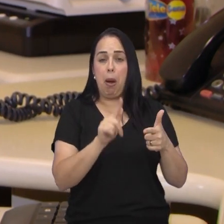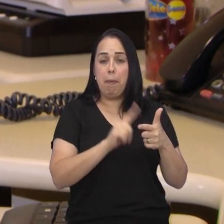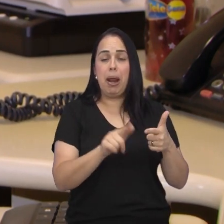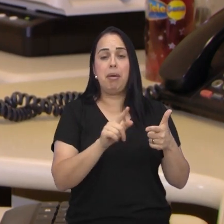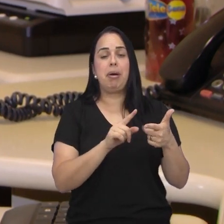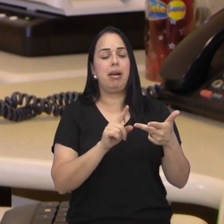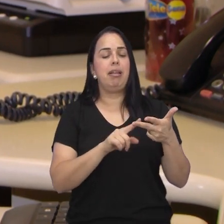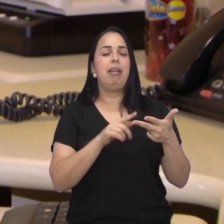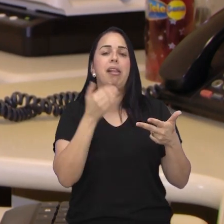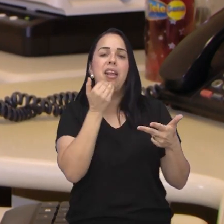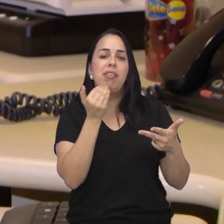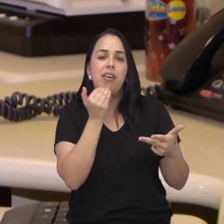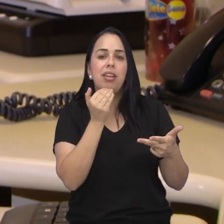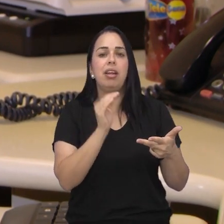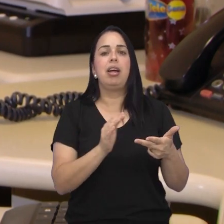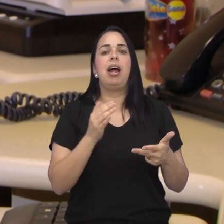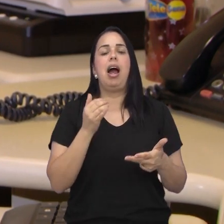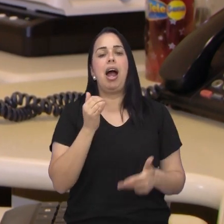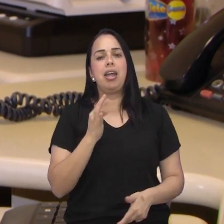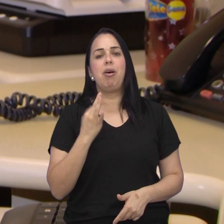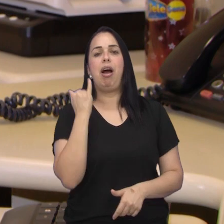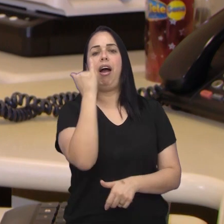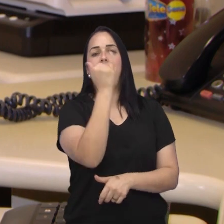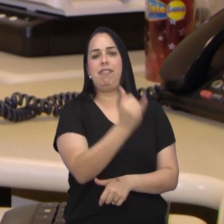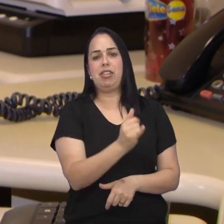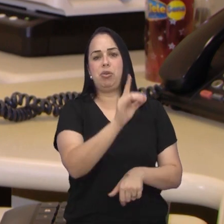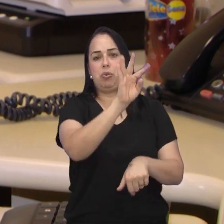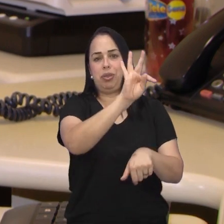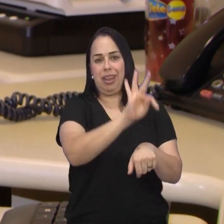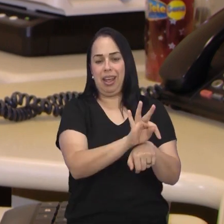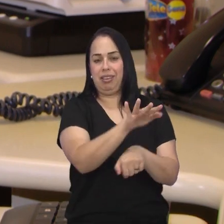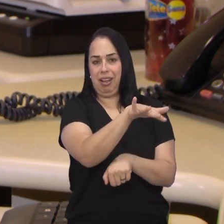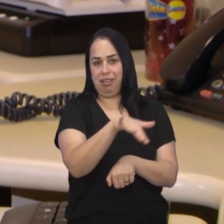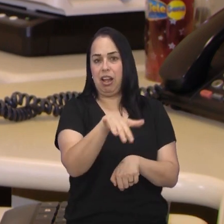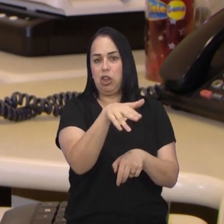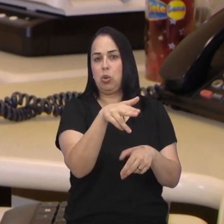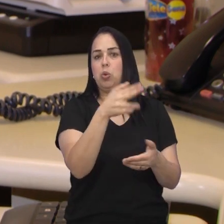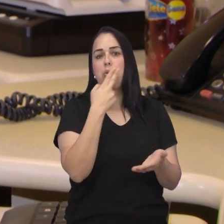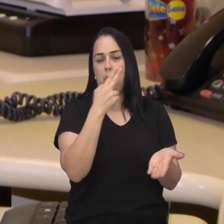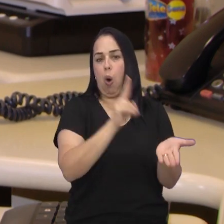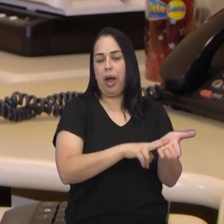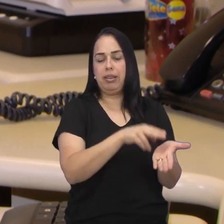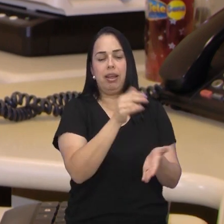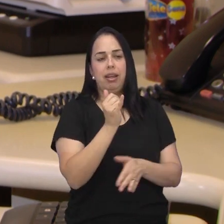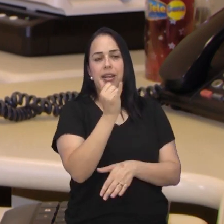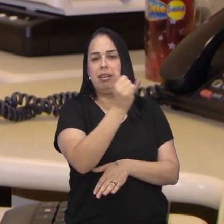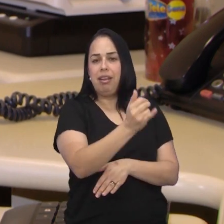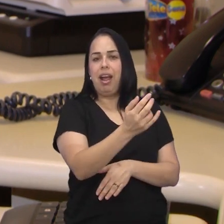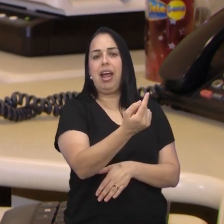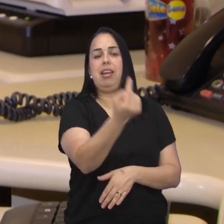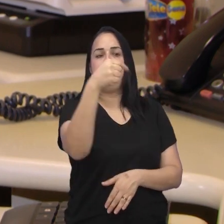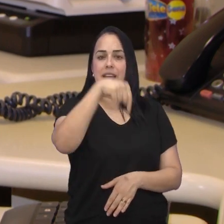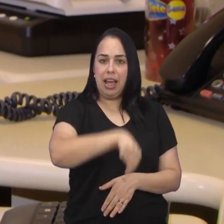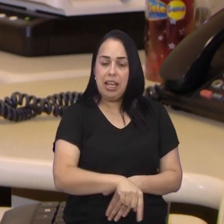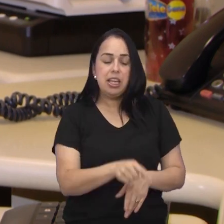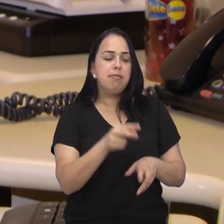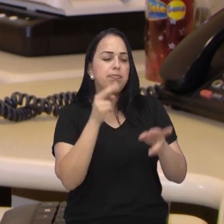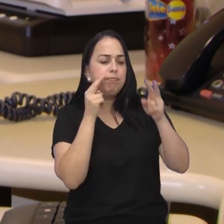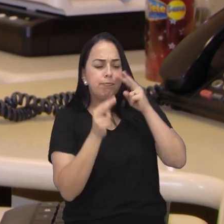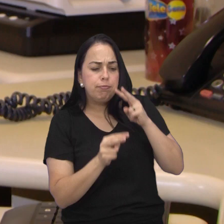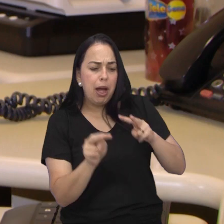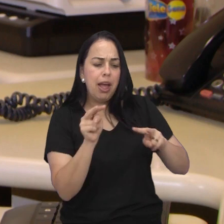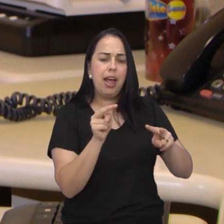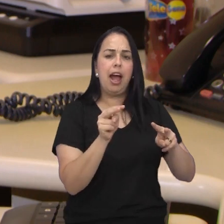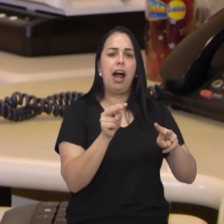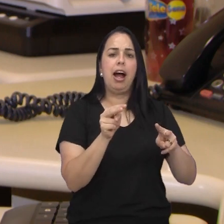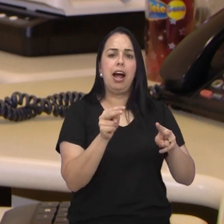abro um chamado, a gente chama de OS, né, um chamado. Aí o técnico, o correio tem a área técnica, né, que vem os técnicos, eles verificam qual é o